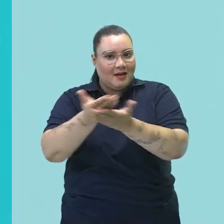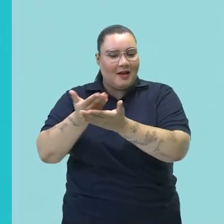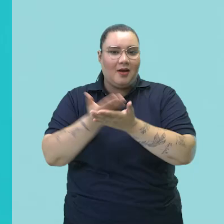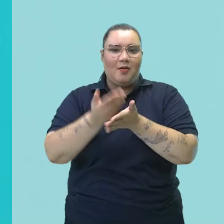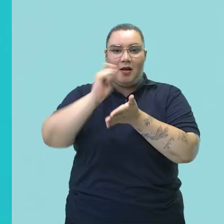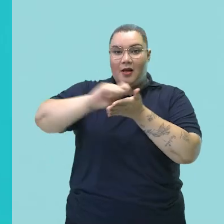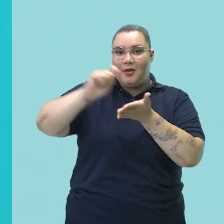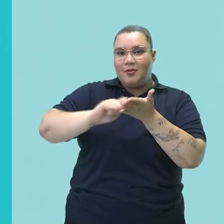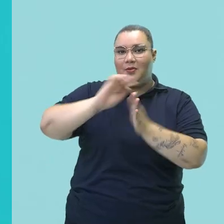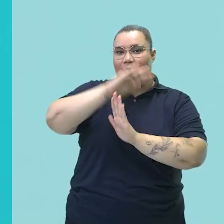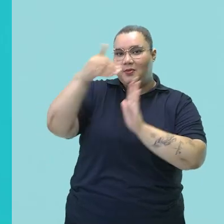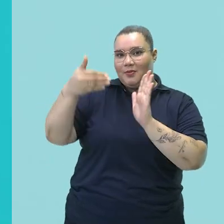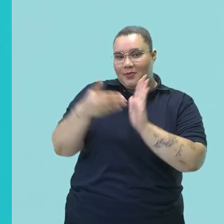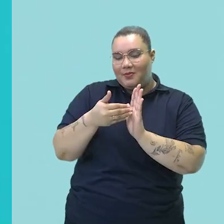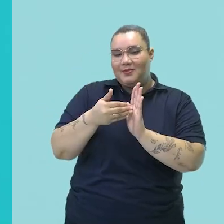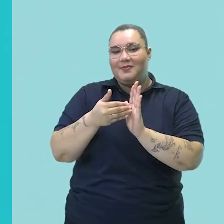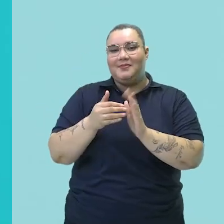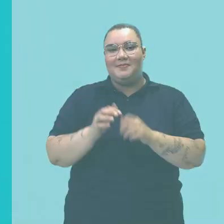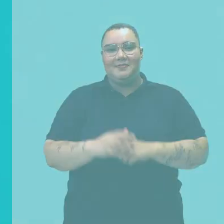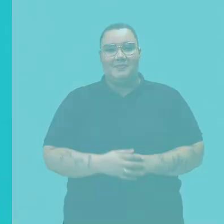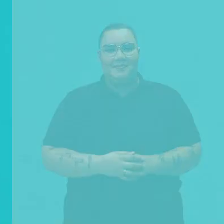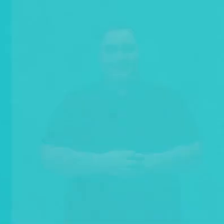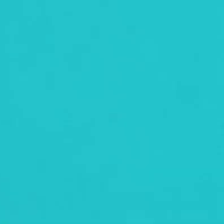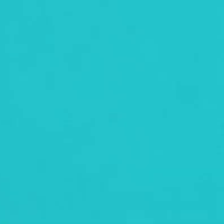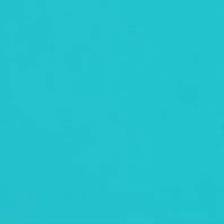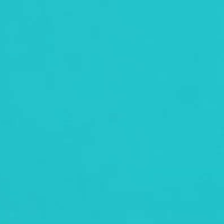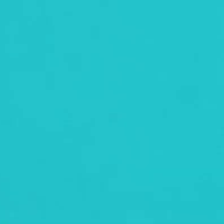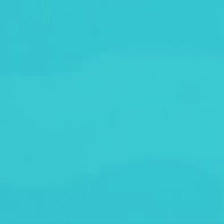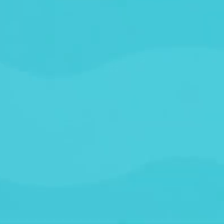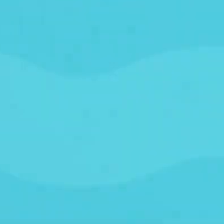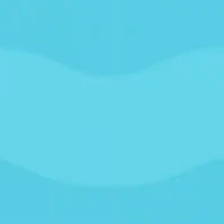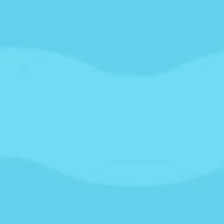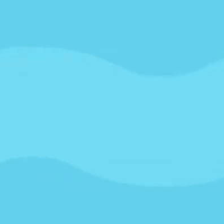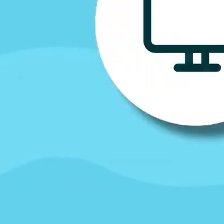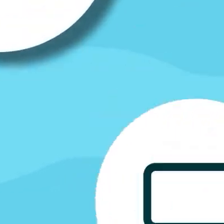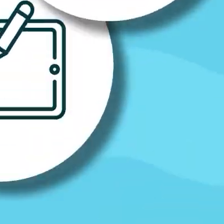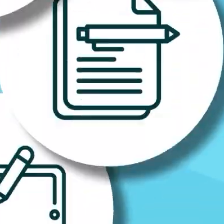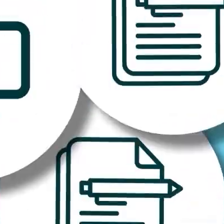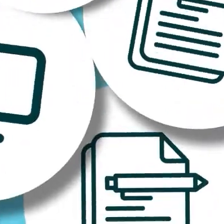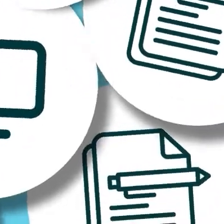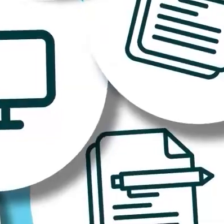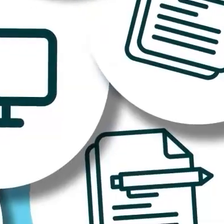sua caneta e faça suas anotações. Vem para a aula!